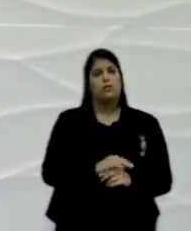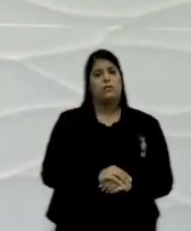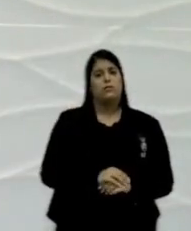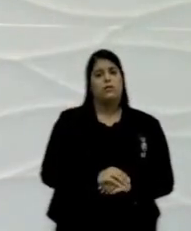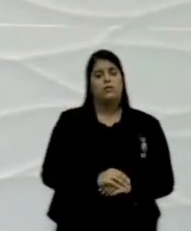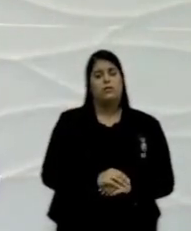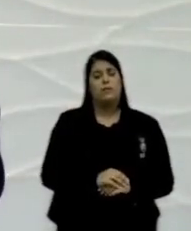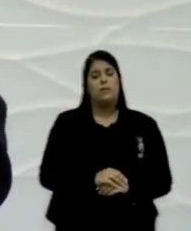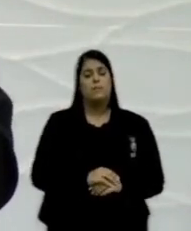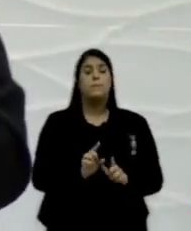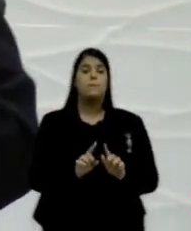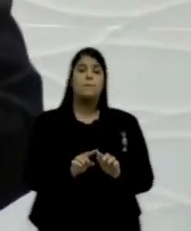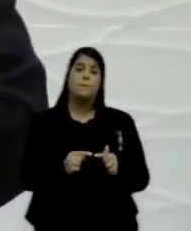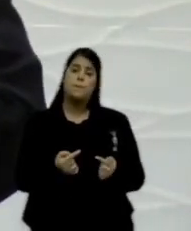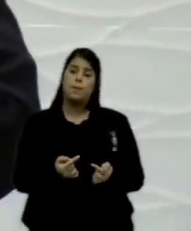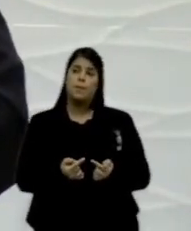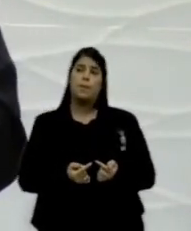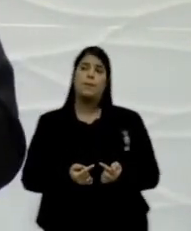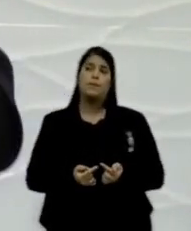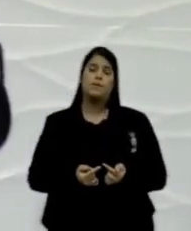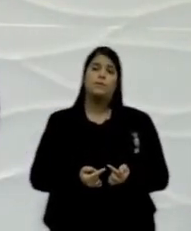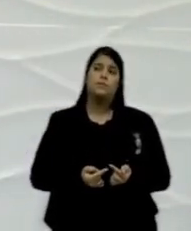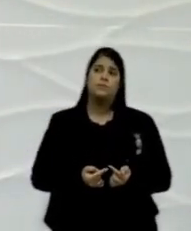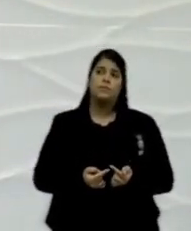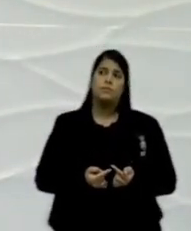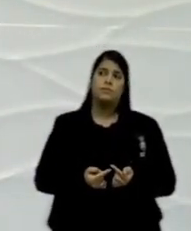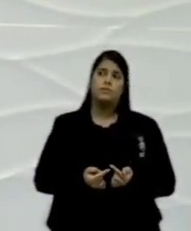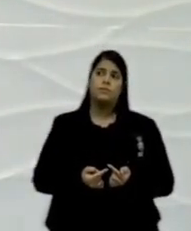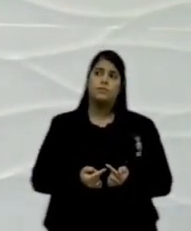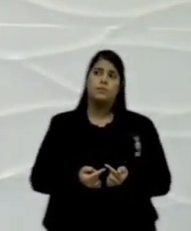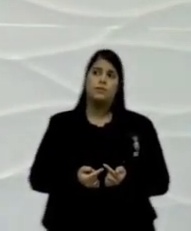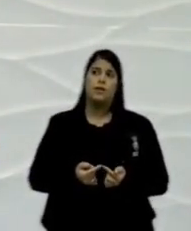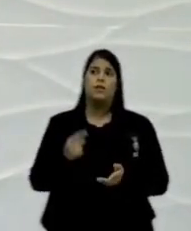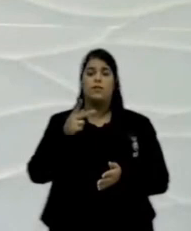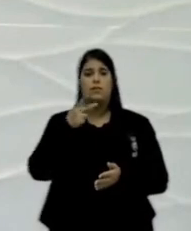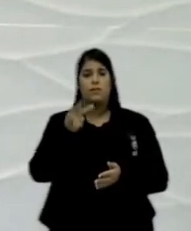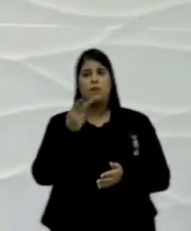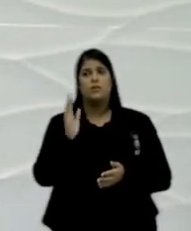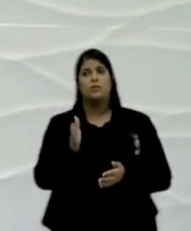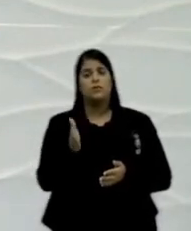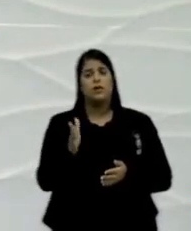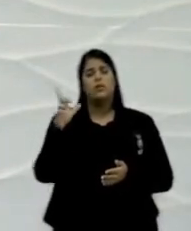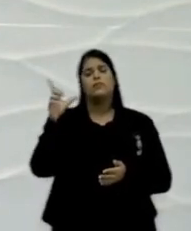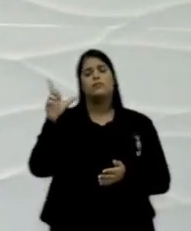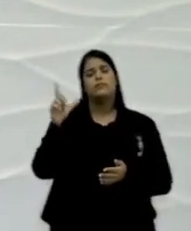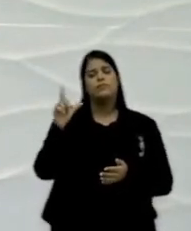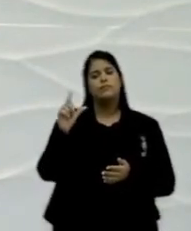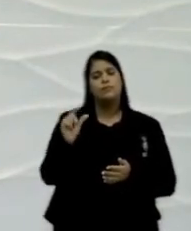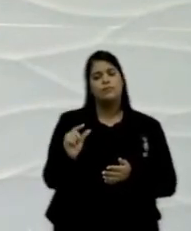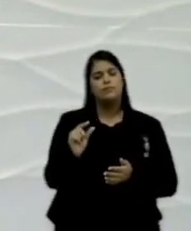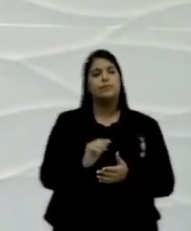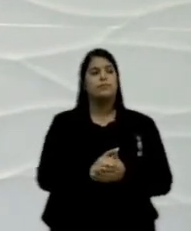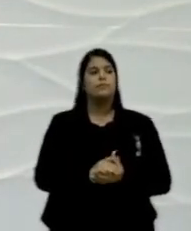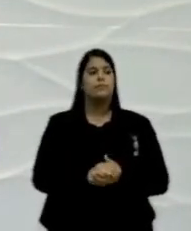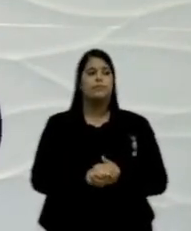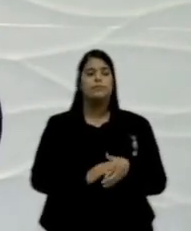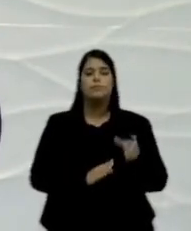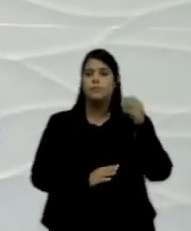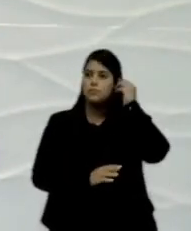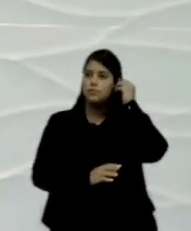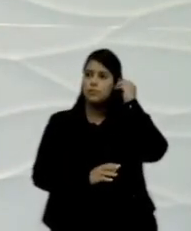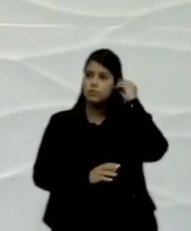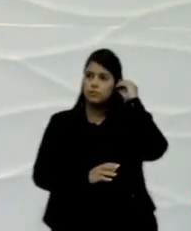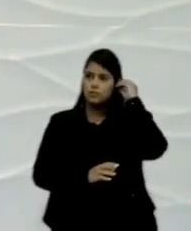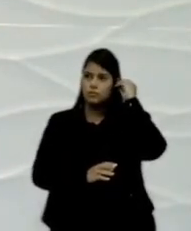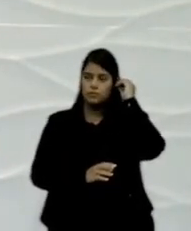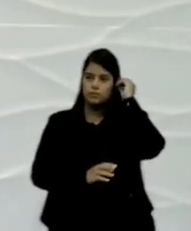Sabemos que é. Mas, como se falou aqui, que vai se diminuir a quantidade, não